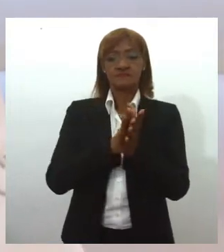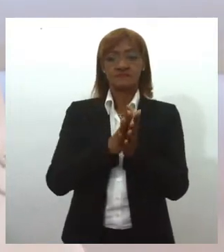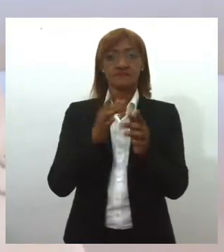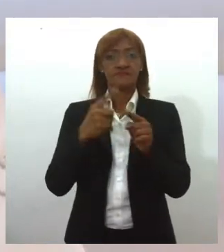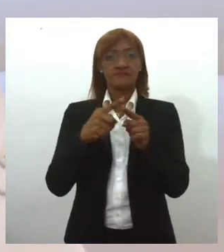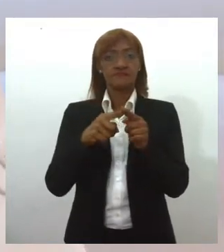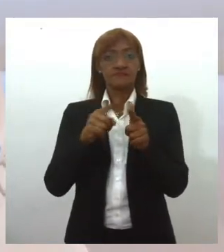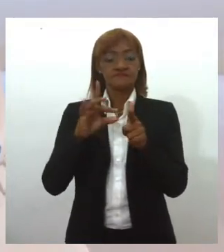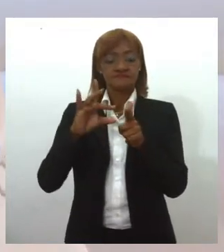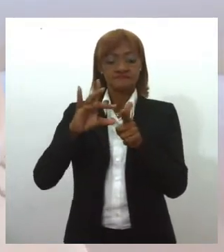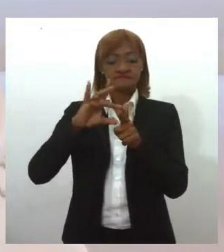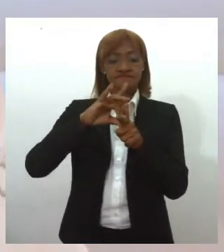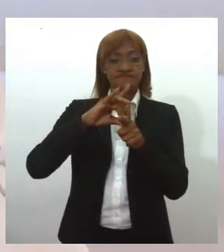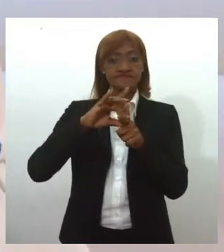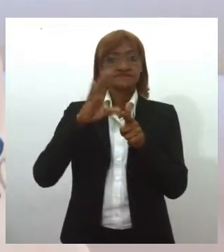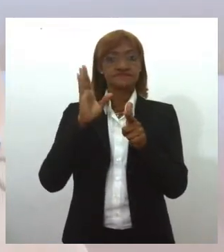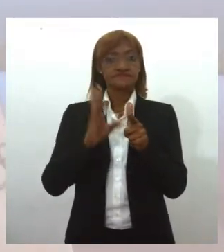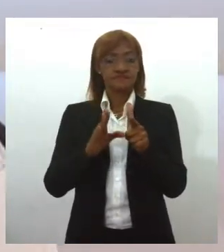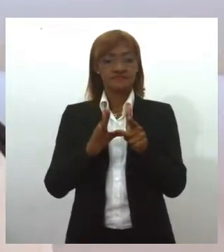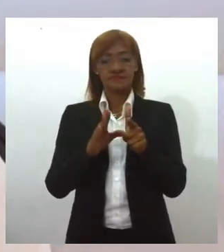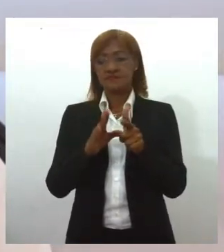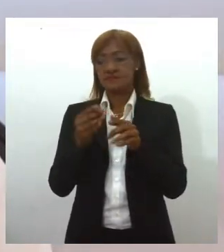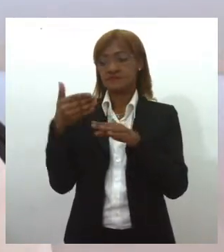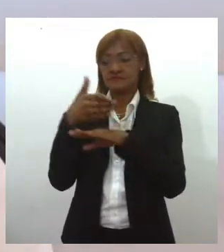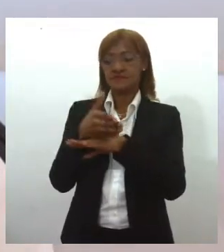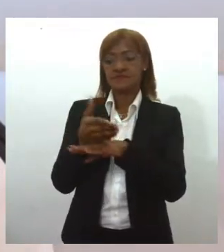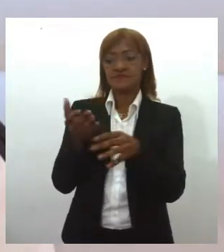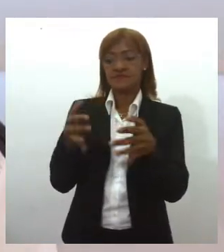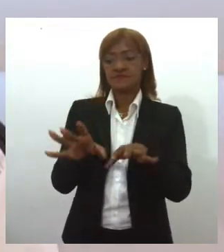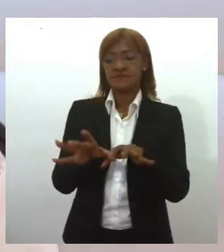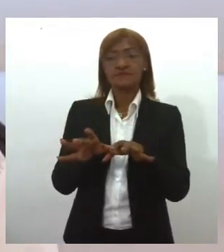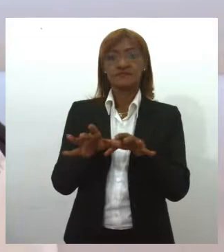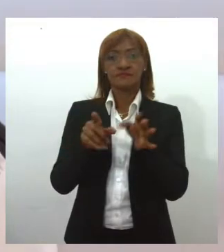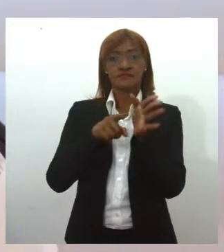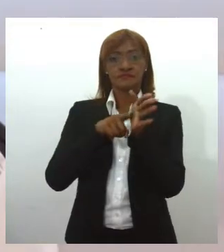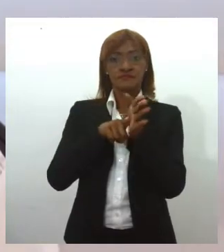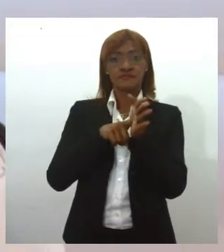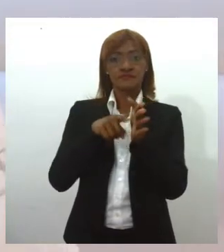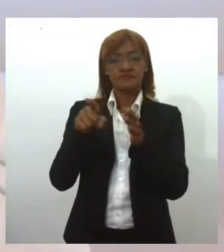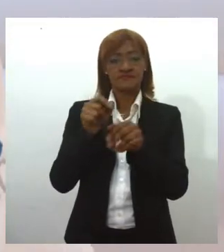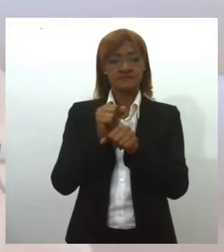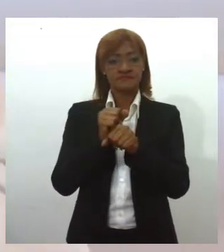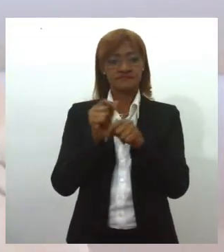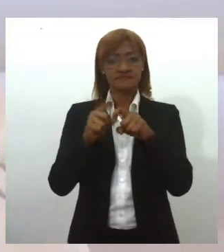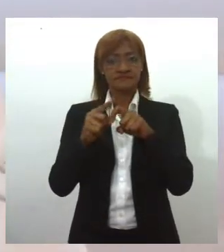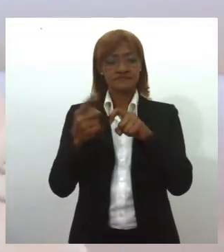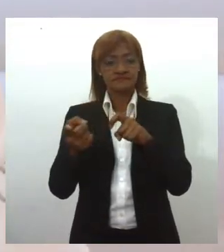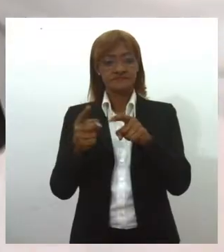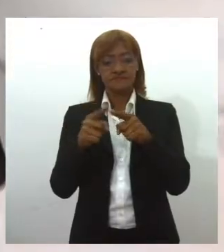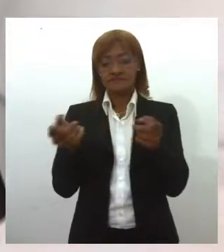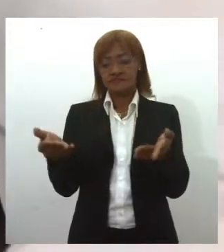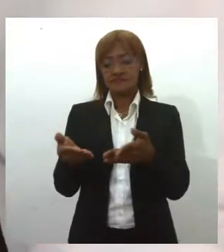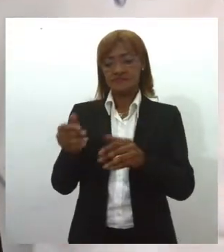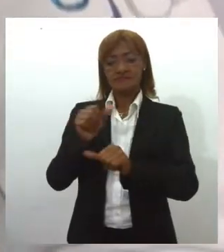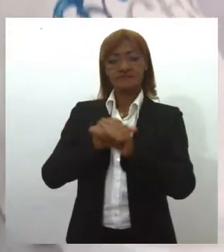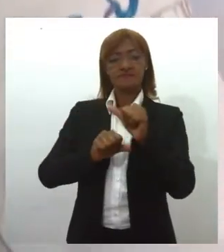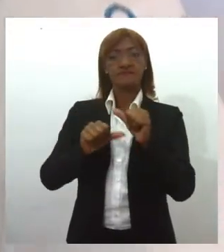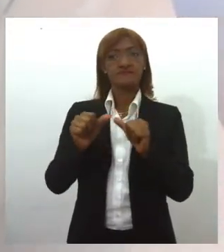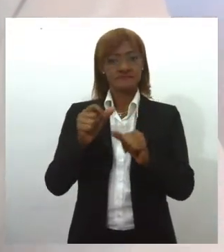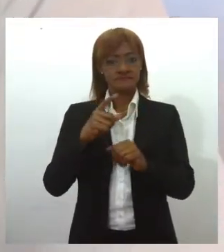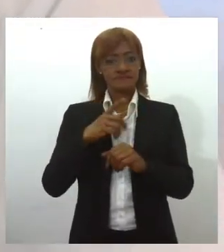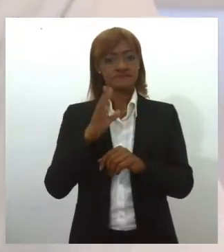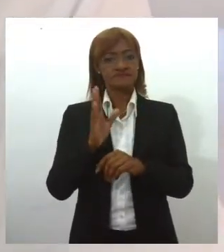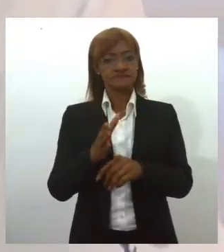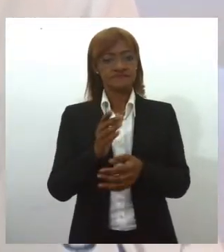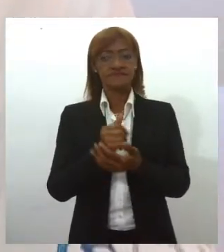retal, ele procurava menos. Continua procurando menos, mas essa realidade vem modificando. Alexandre